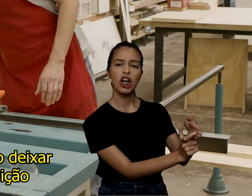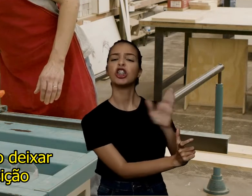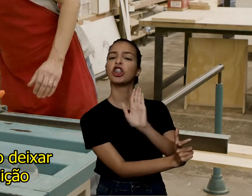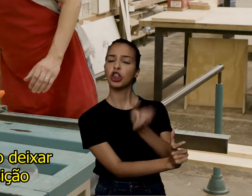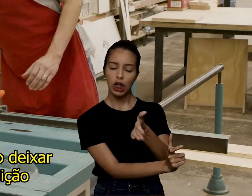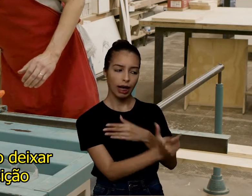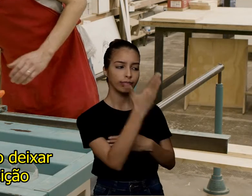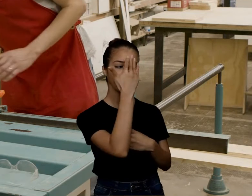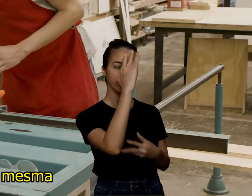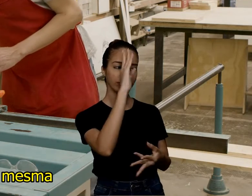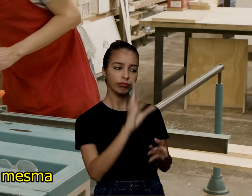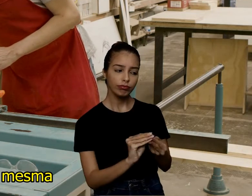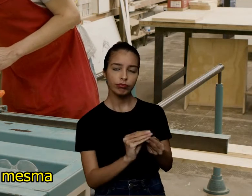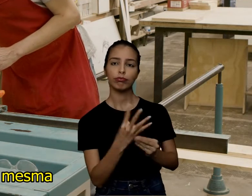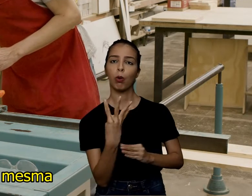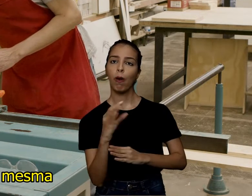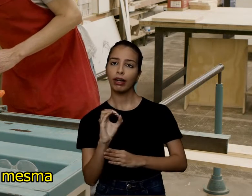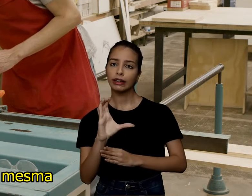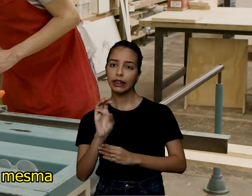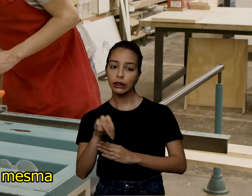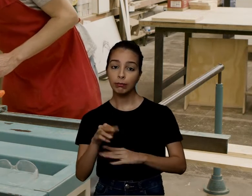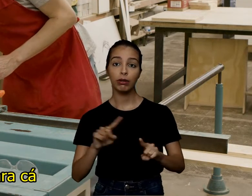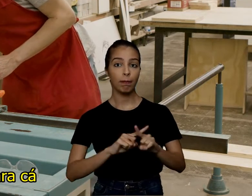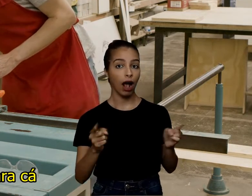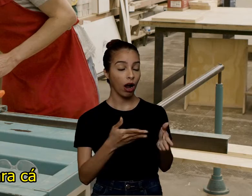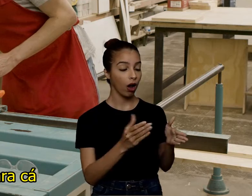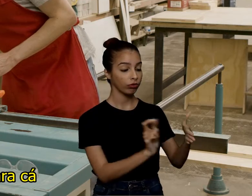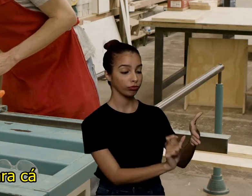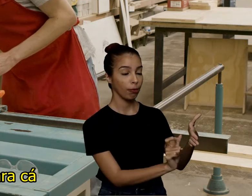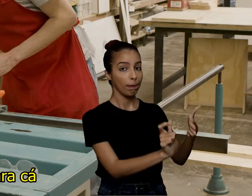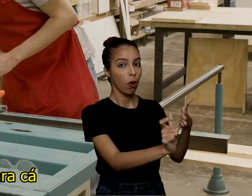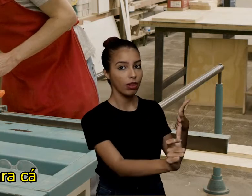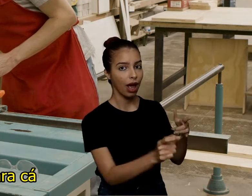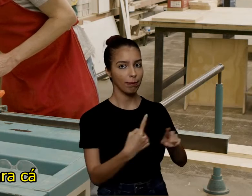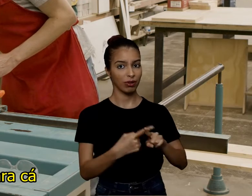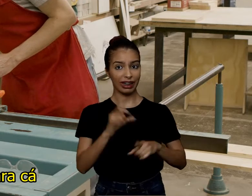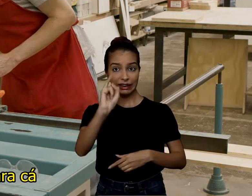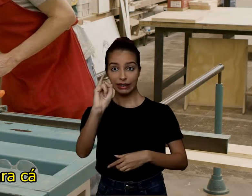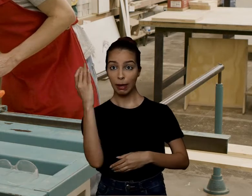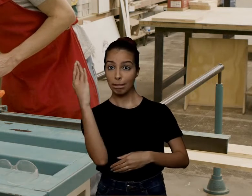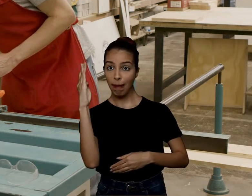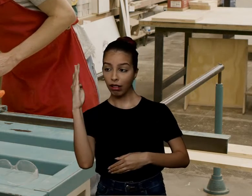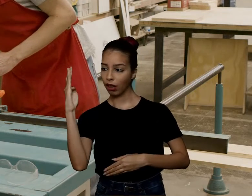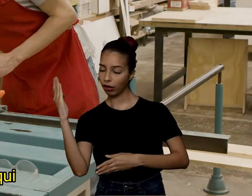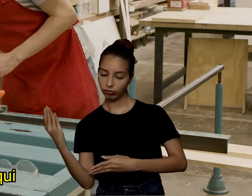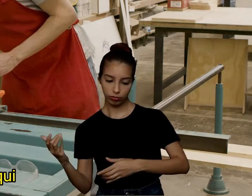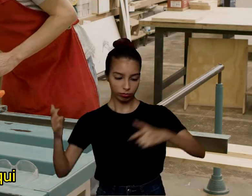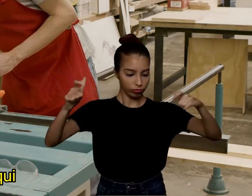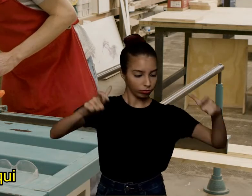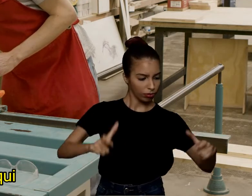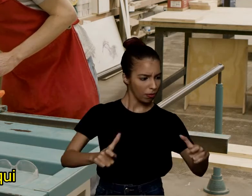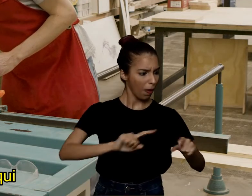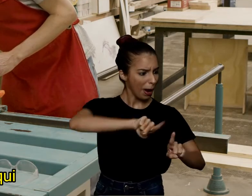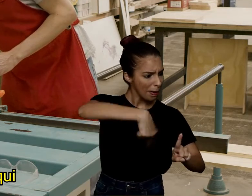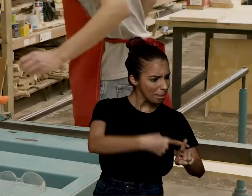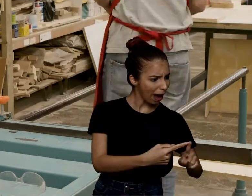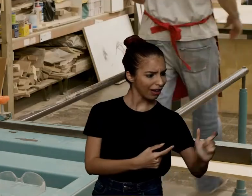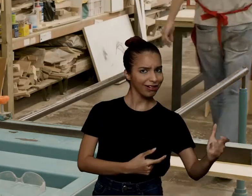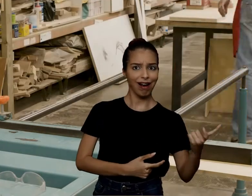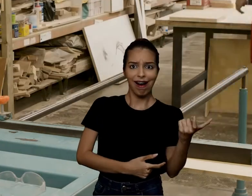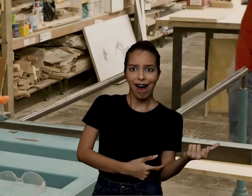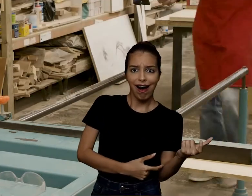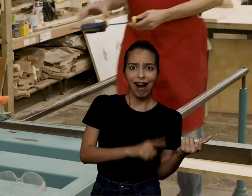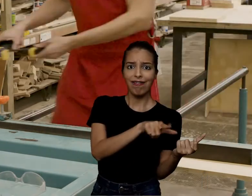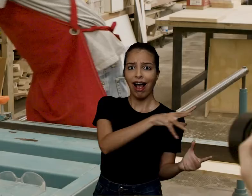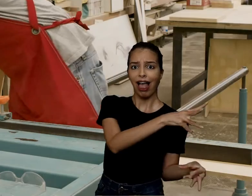peça nessa posição, porque senão daria na mesma. Então eu trago ela para cá, vou prender ela aqui